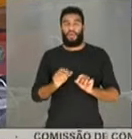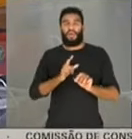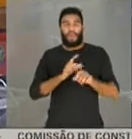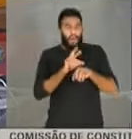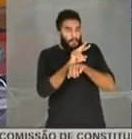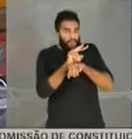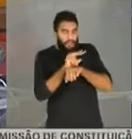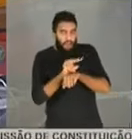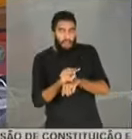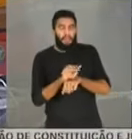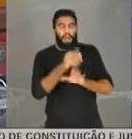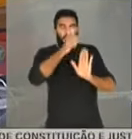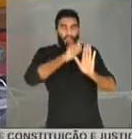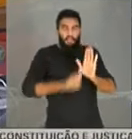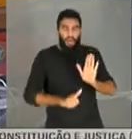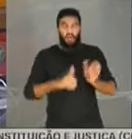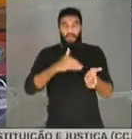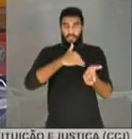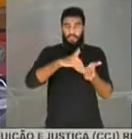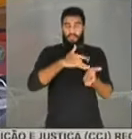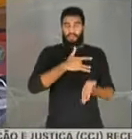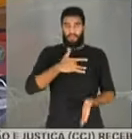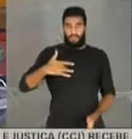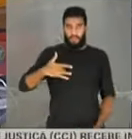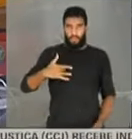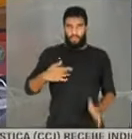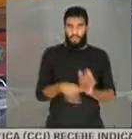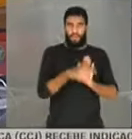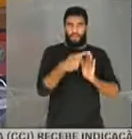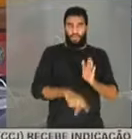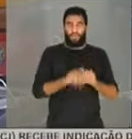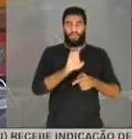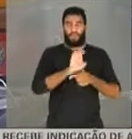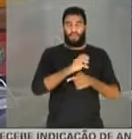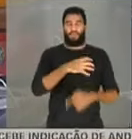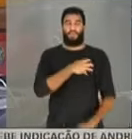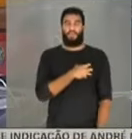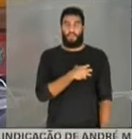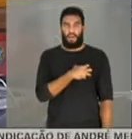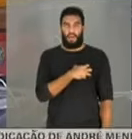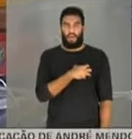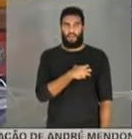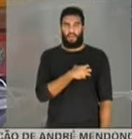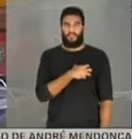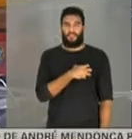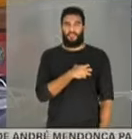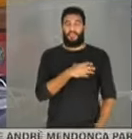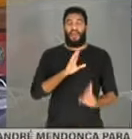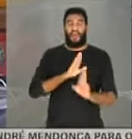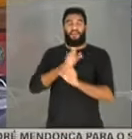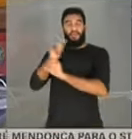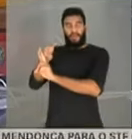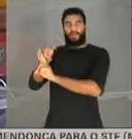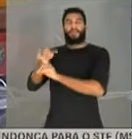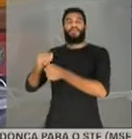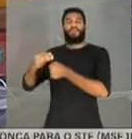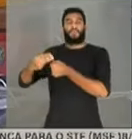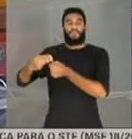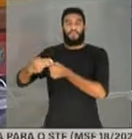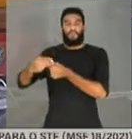auditorias pela Secretaria da Saúde do Estado da Bahia em relação ao município de Porto Seguro.